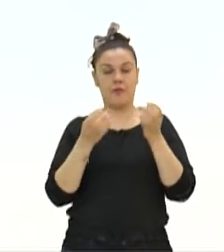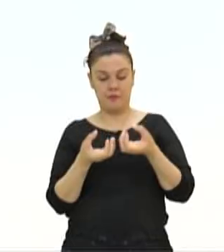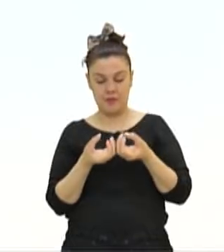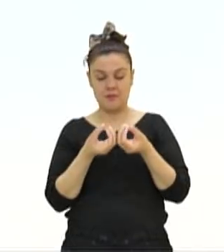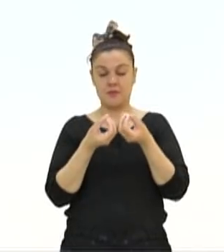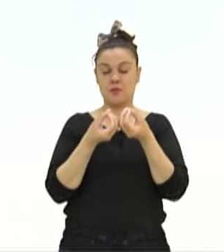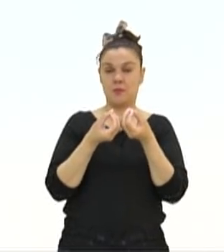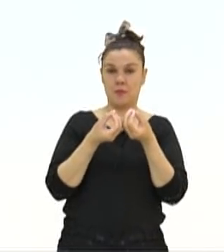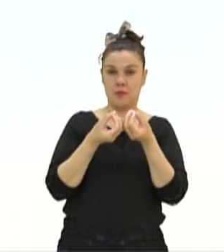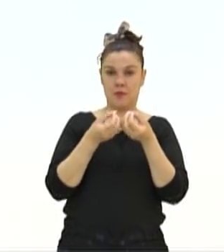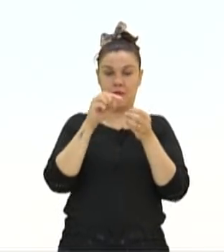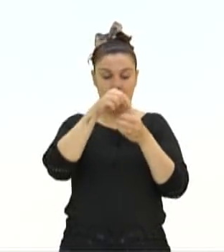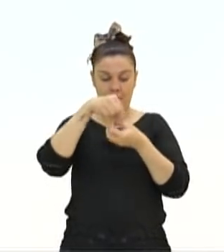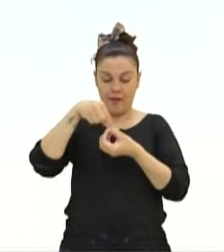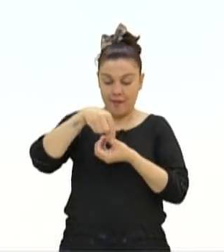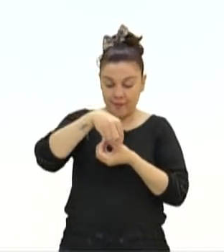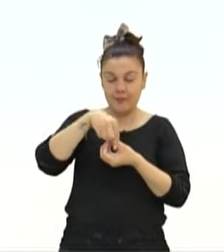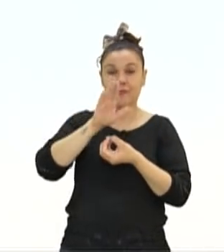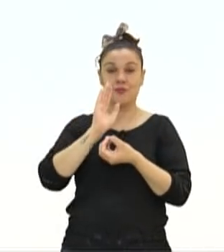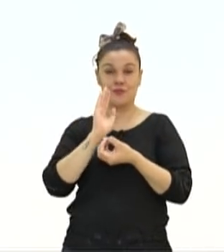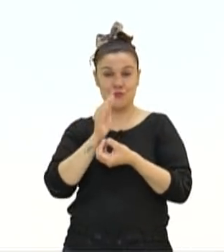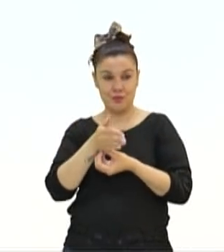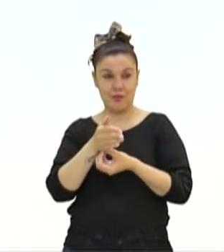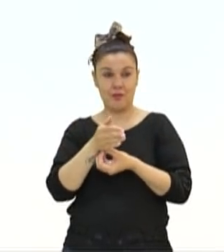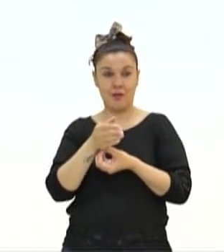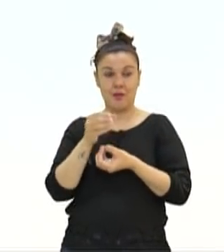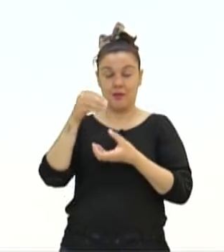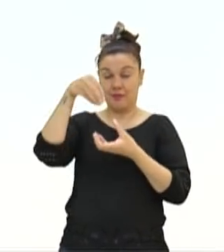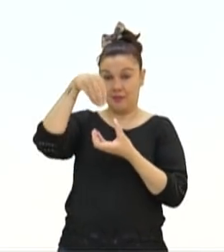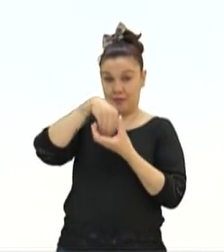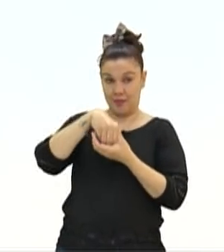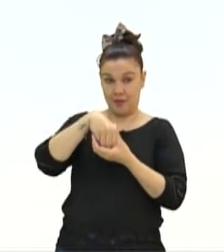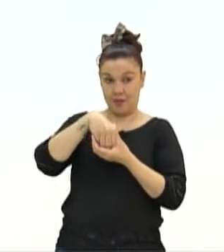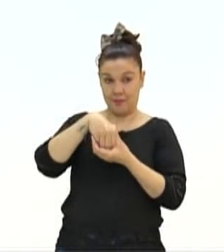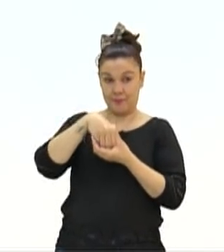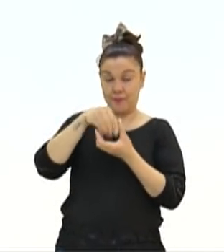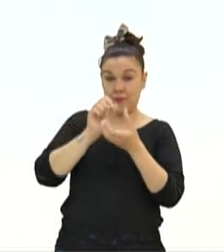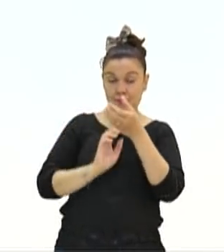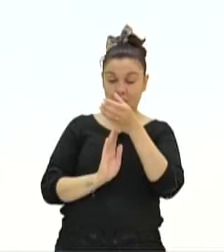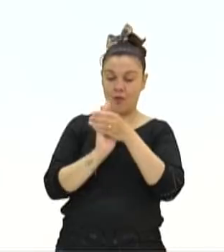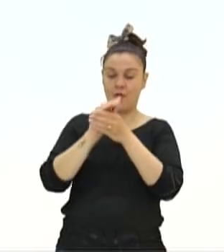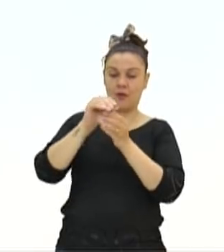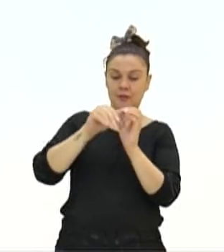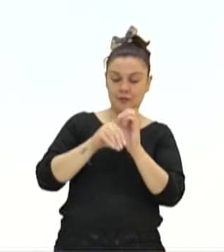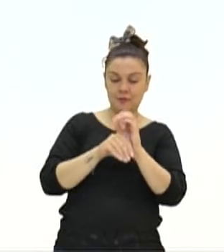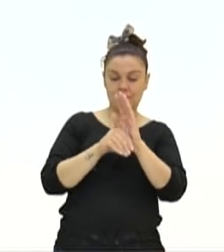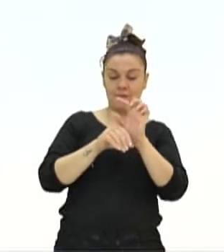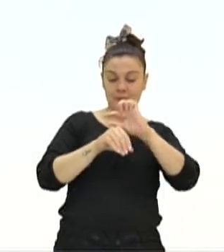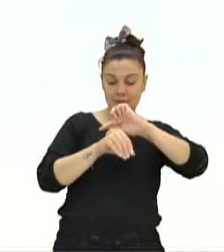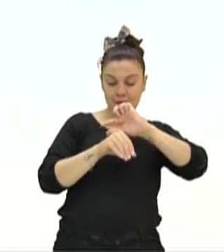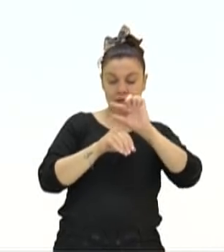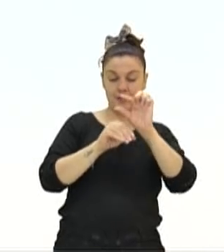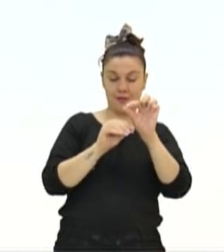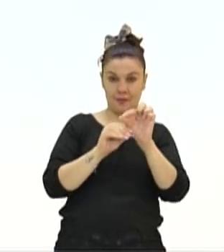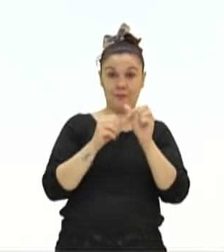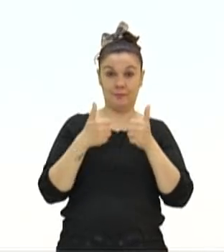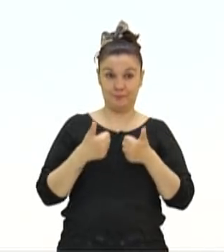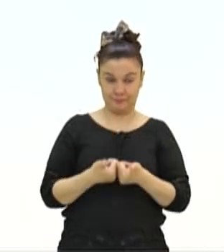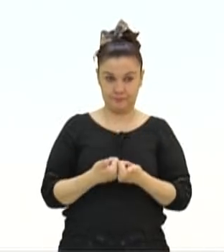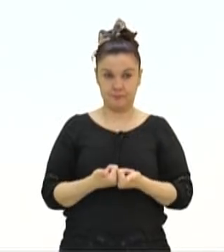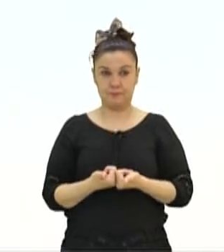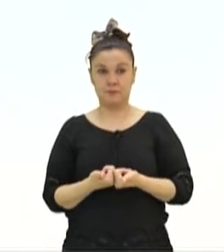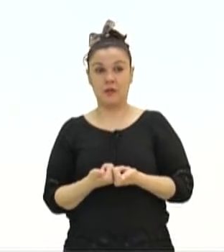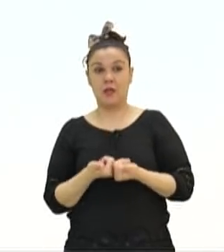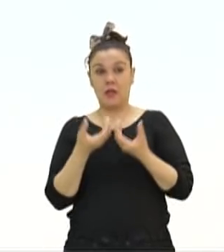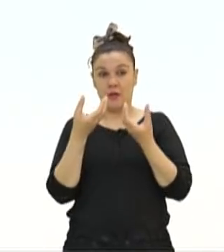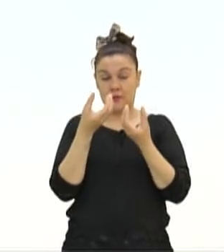testículos, né? Nos túbulos seminíferos, então, lá no interior, e ficam armazenados nos epidídimos. Ao